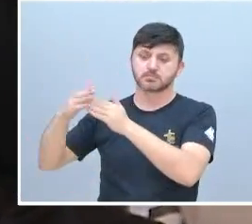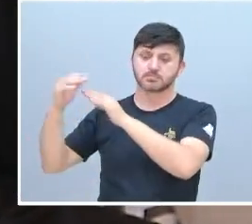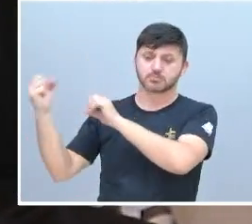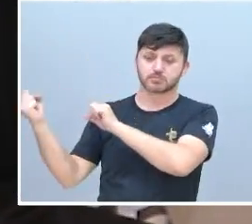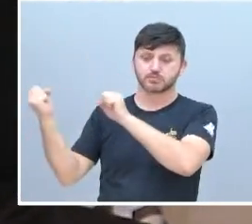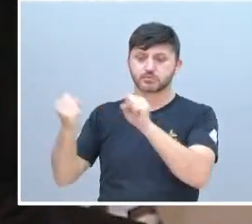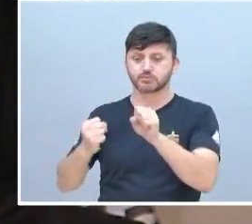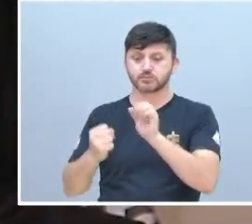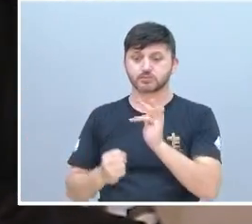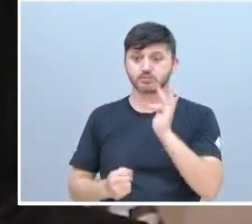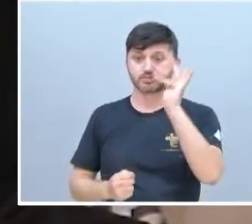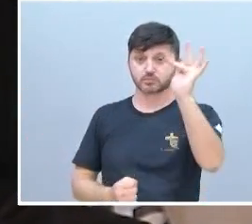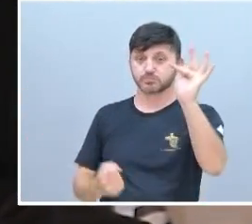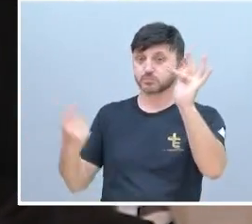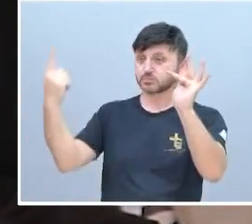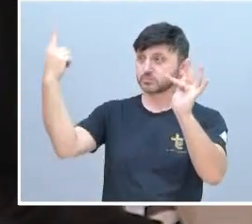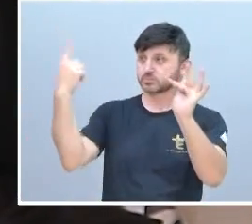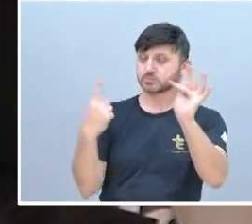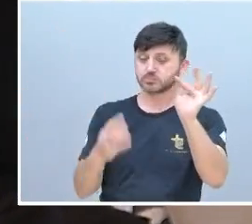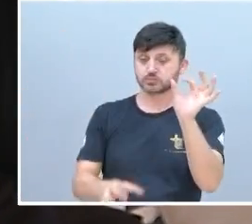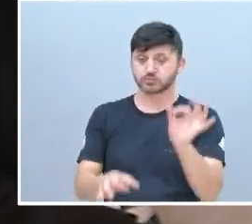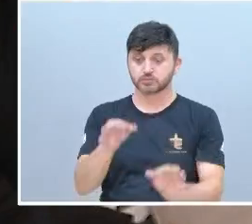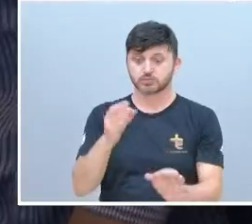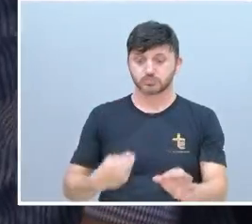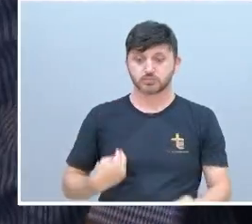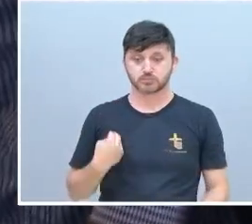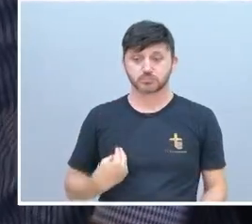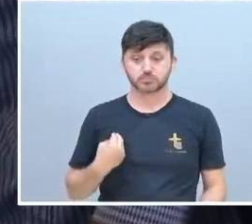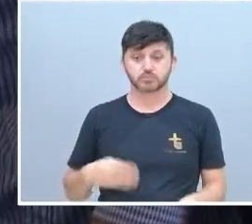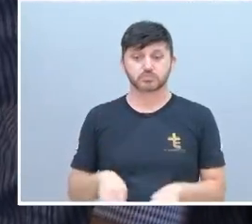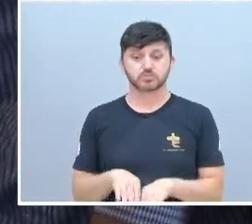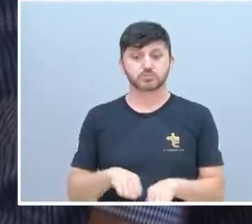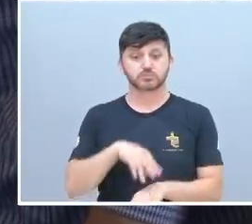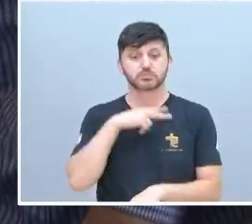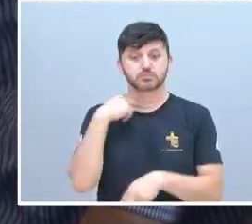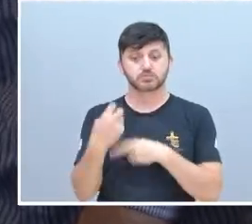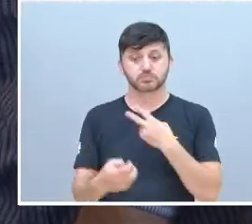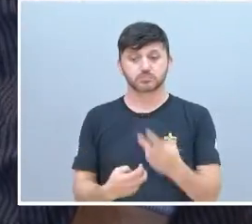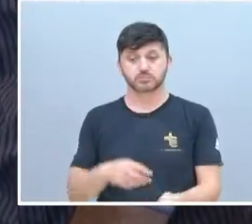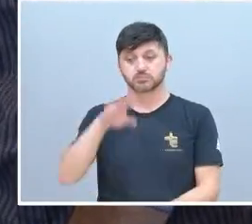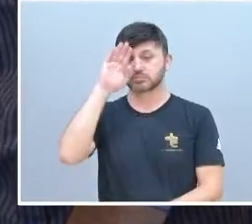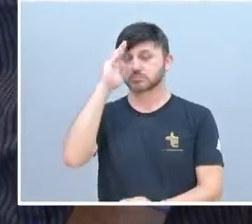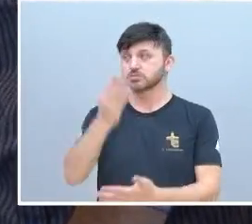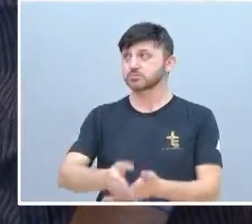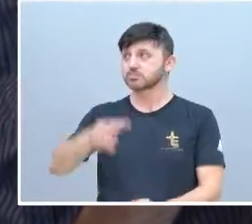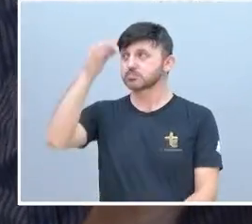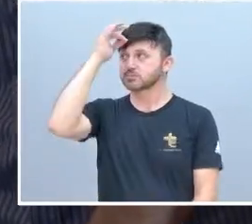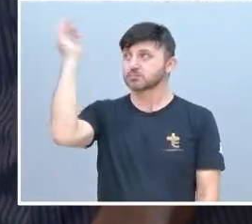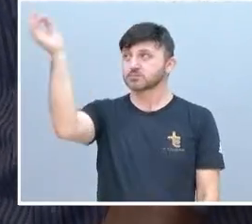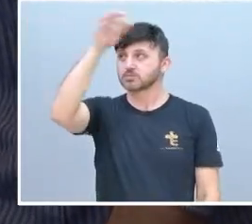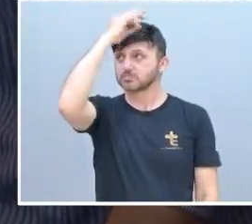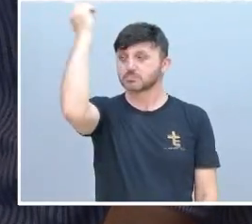Deus Pai Todo-Poderoso, donde há de vir a julgar os vivos e os mortos.